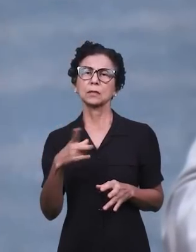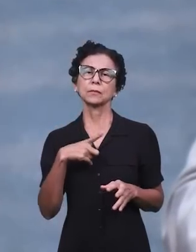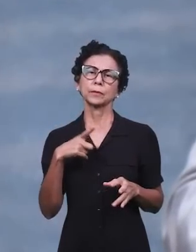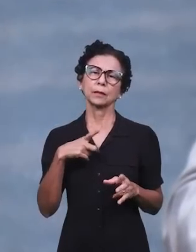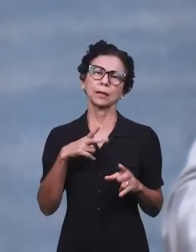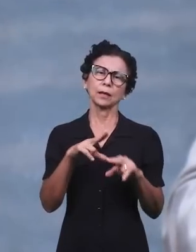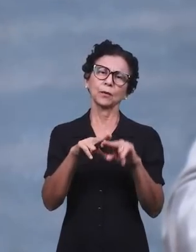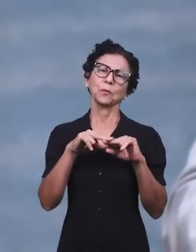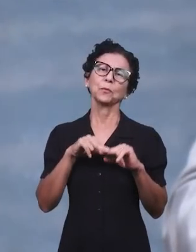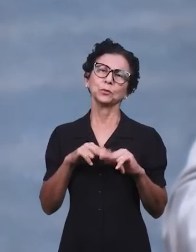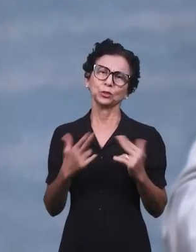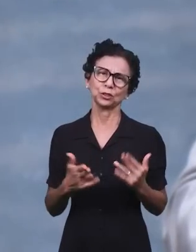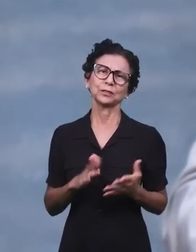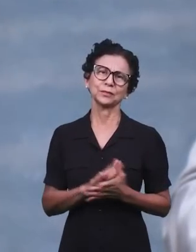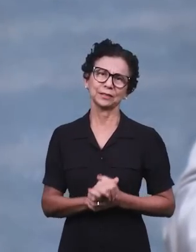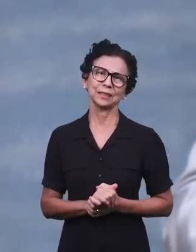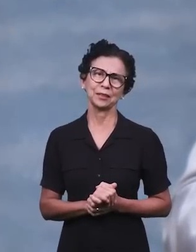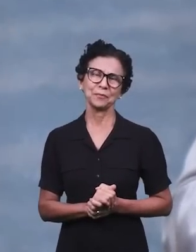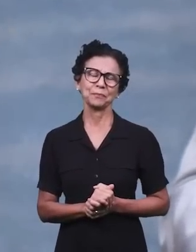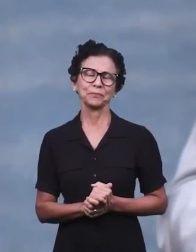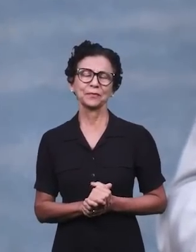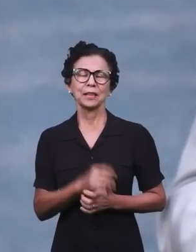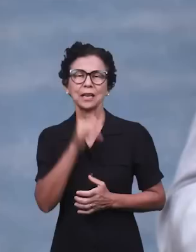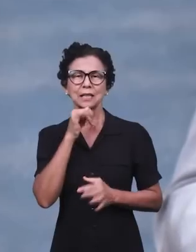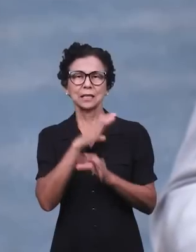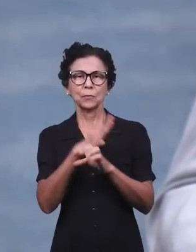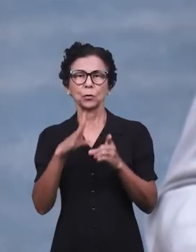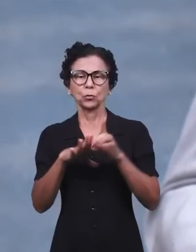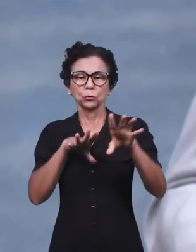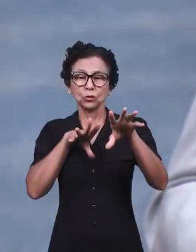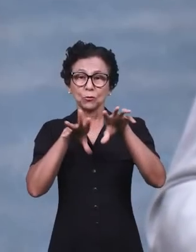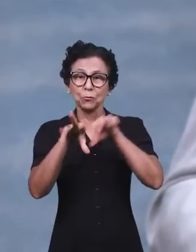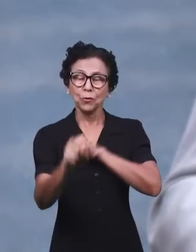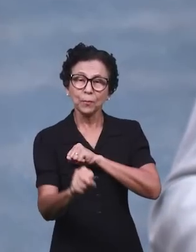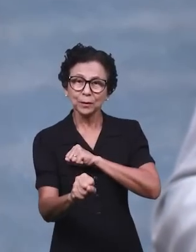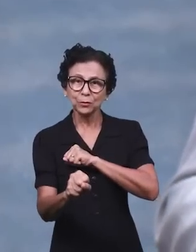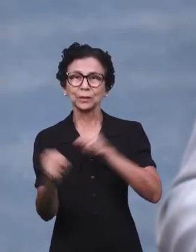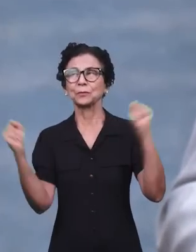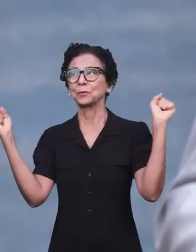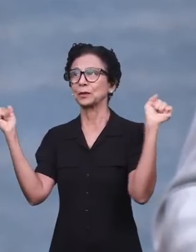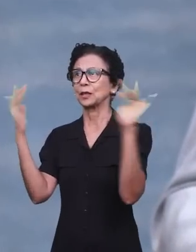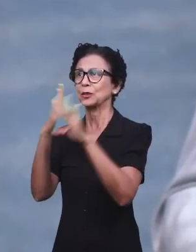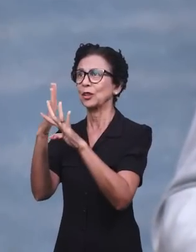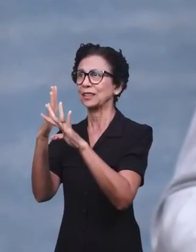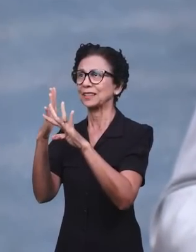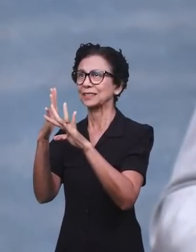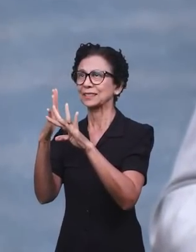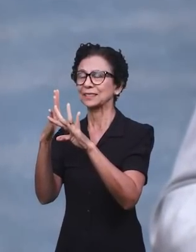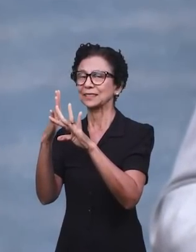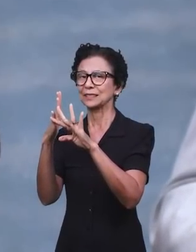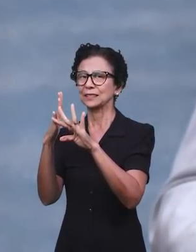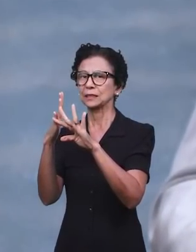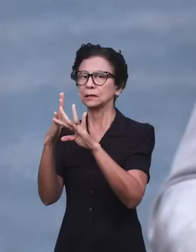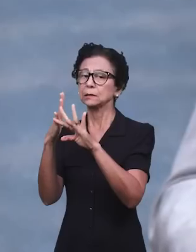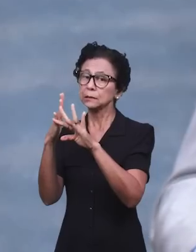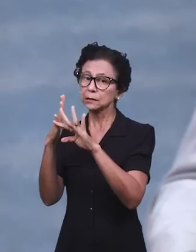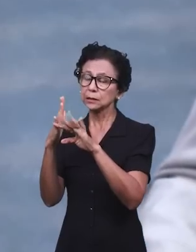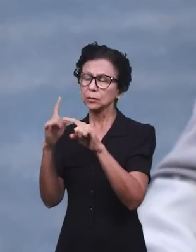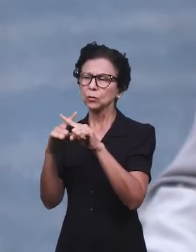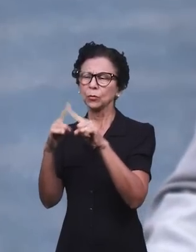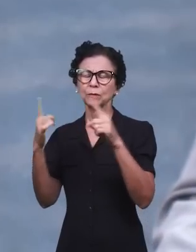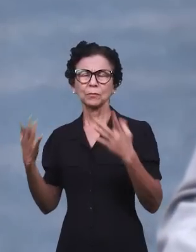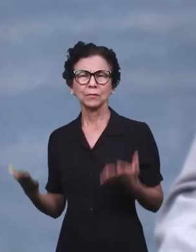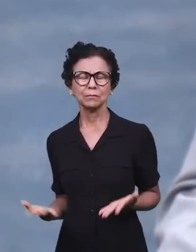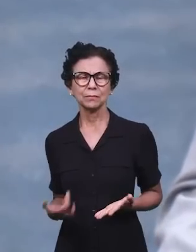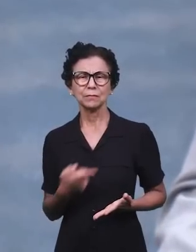menos se fizesse isso. Então, ele fez um curso de glorificação, e a primeira coisa, quando foi na frente,